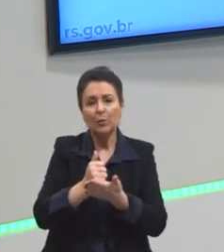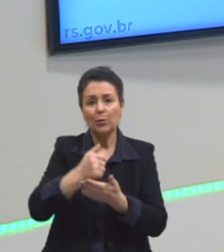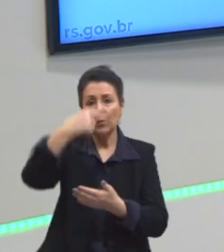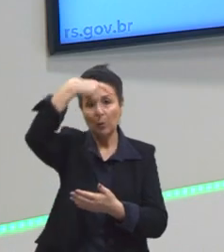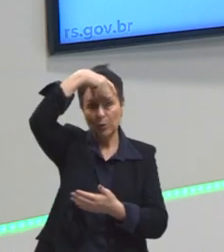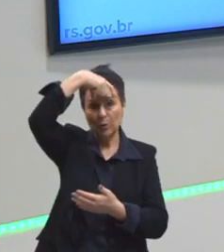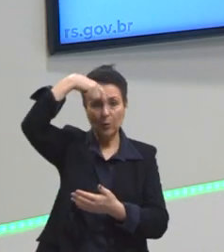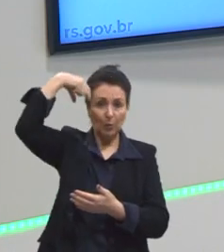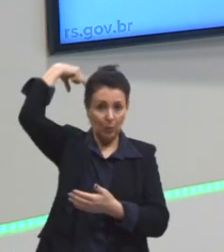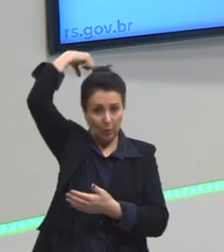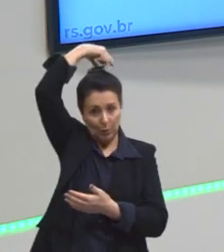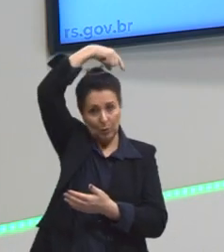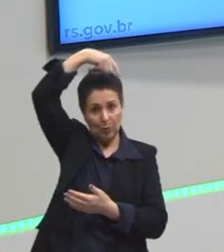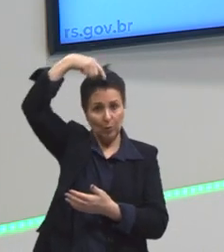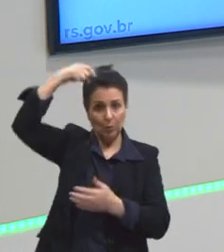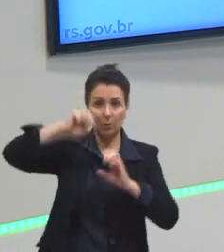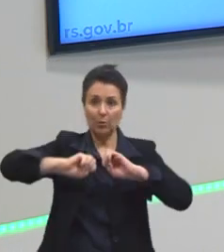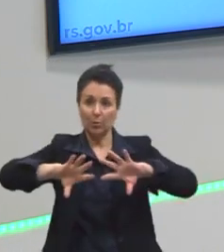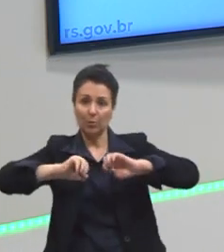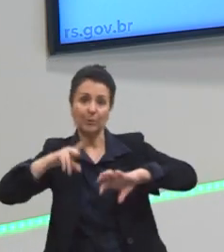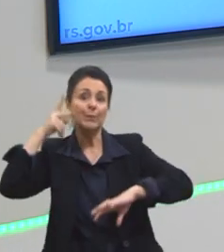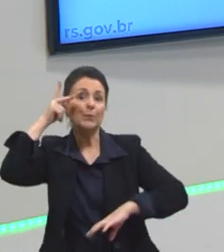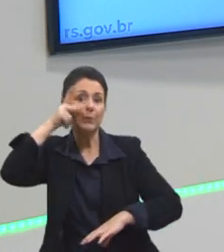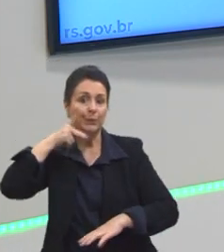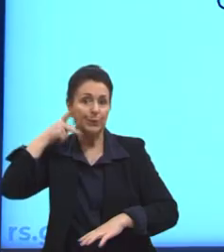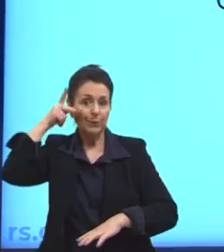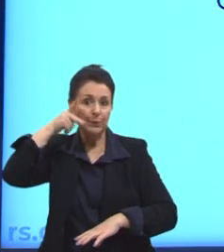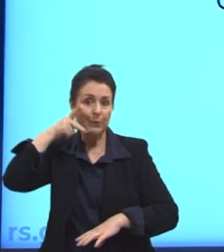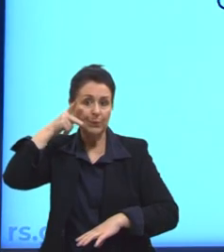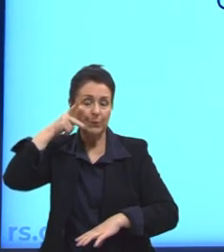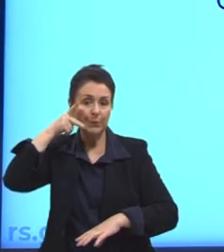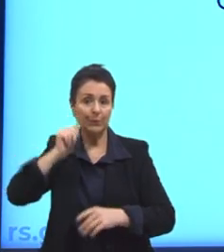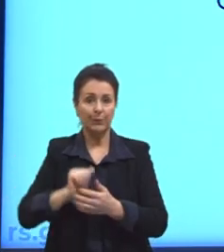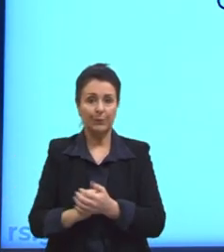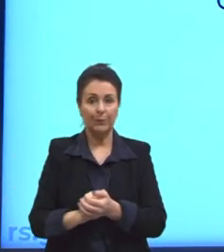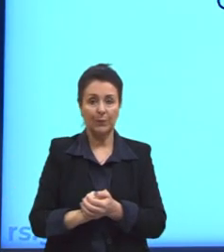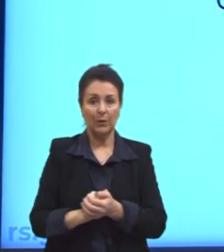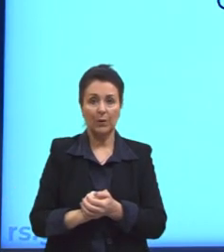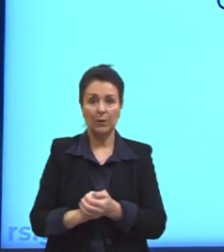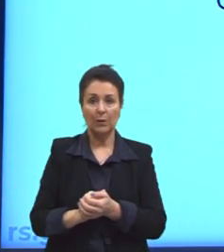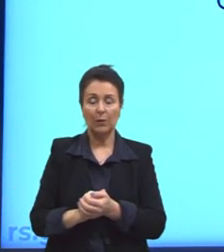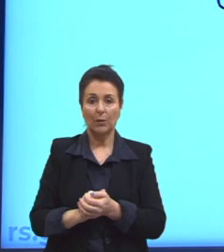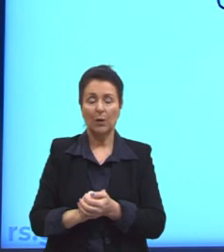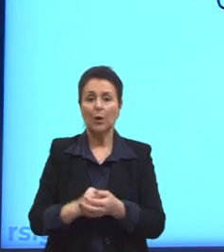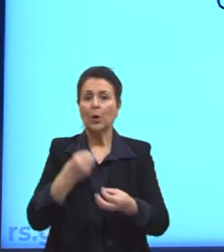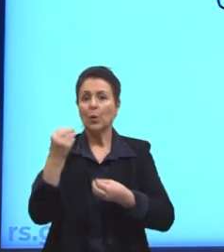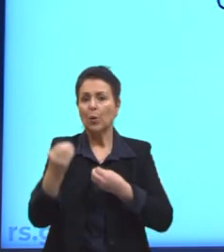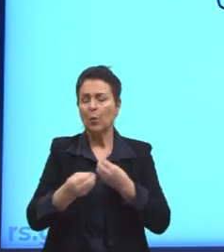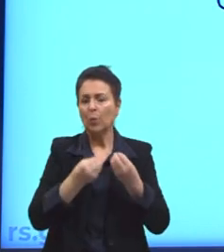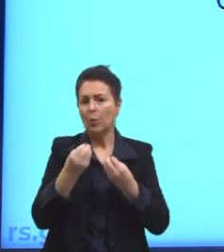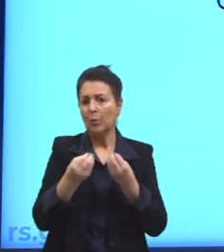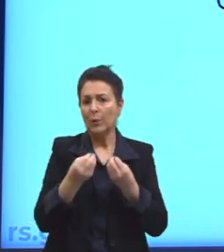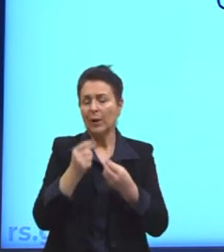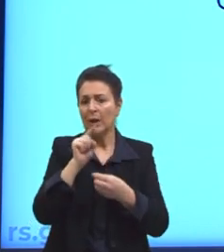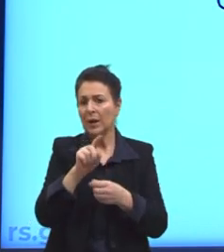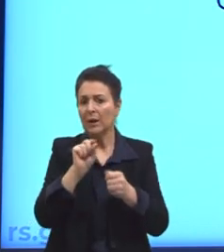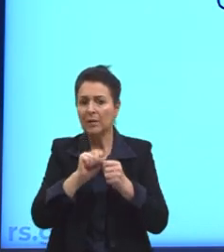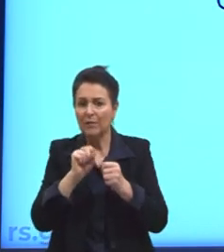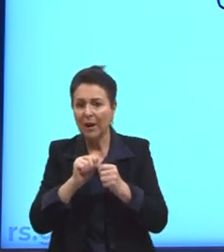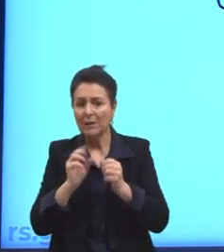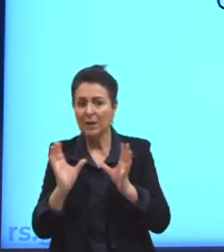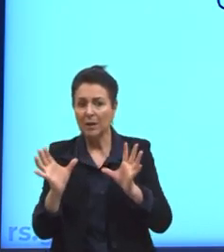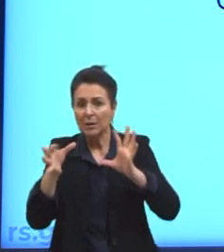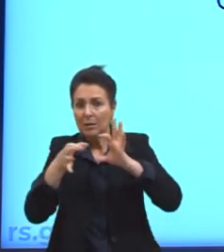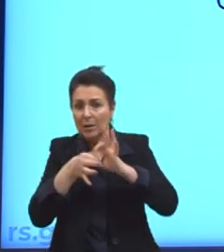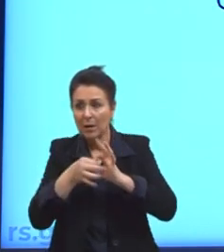Tomás de Aquino é prega em relação à política né A então como líder como ele faz